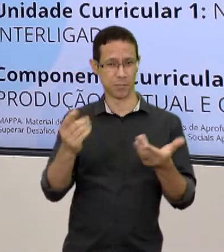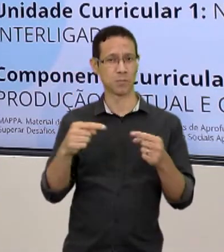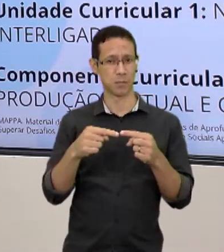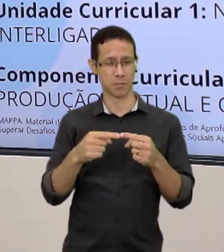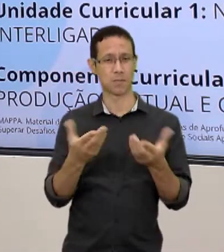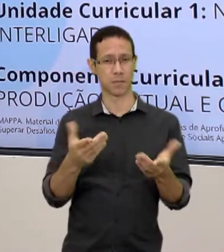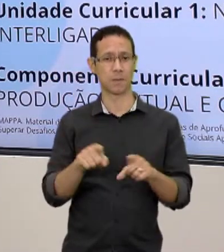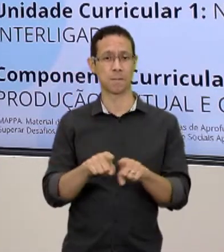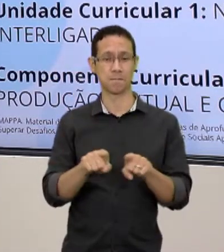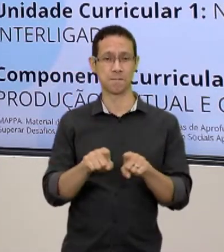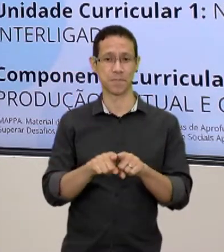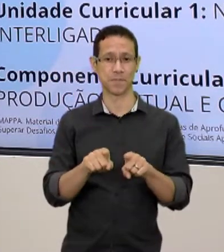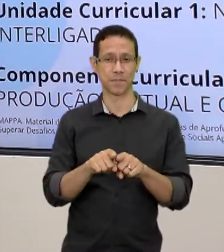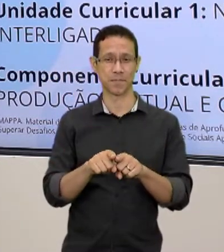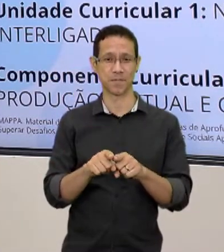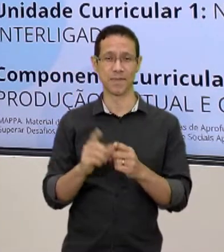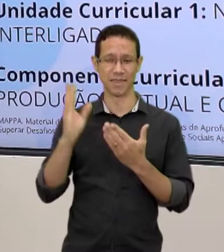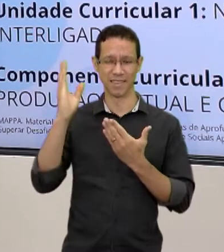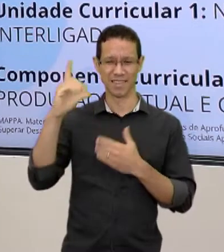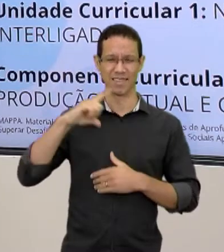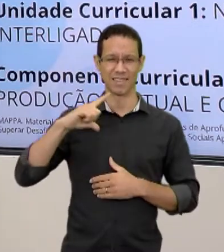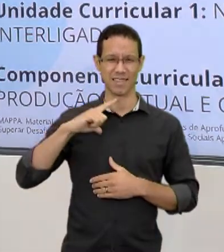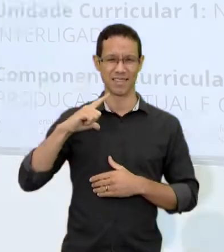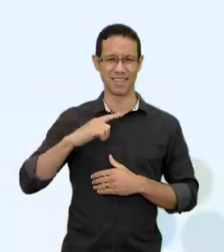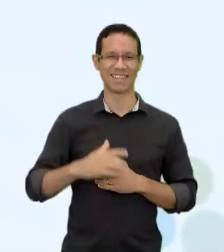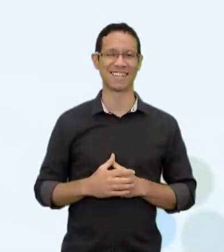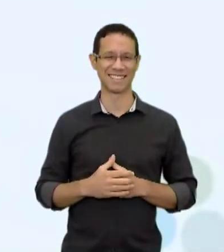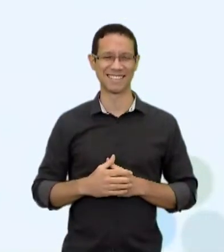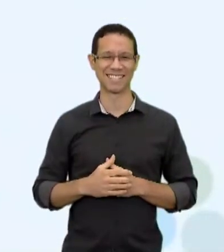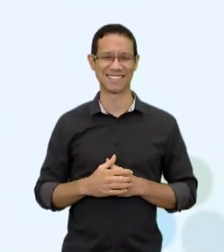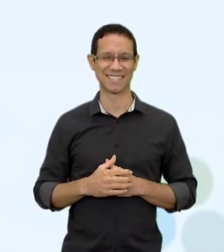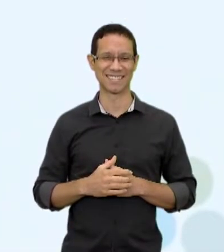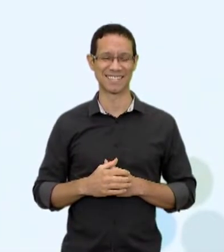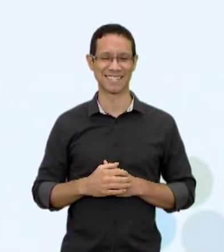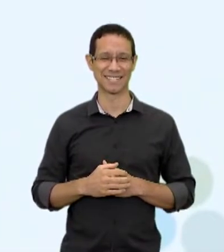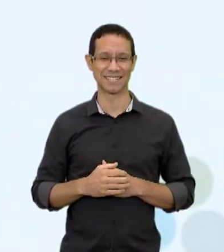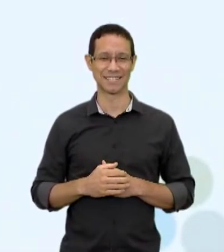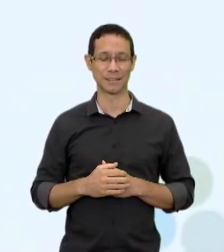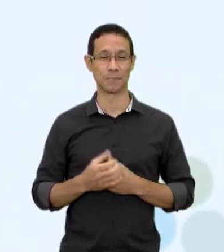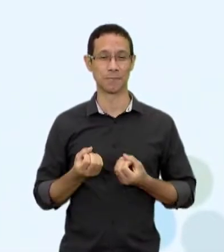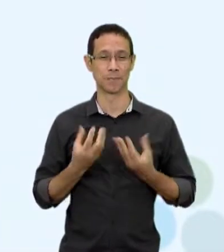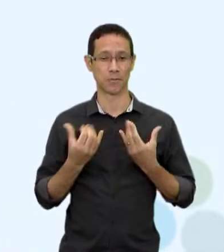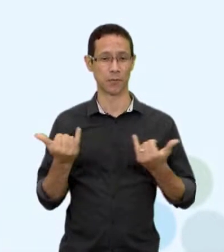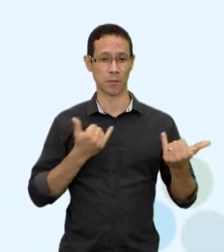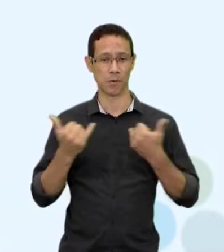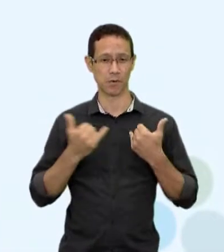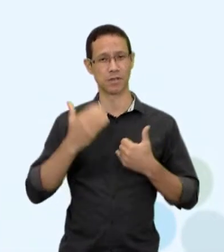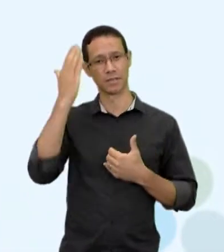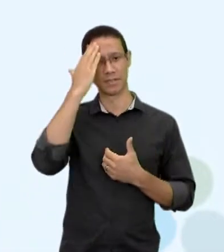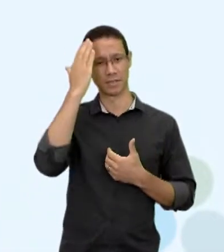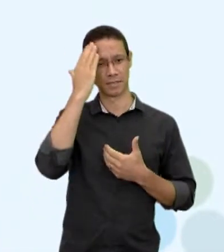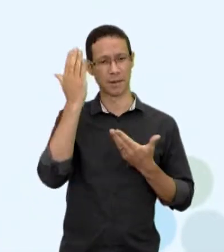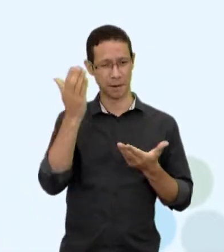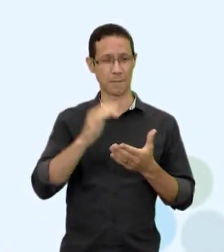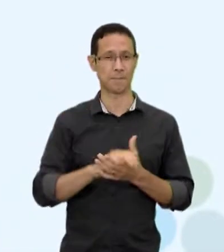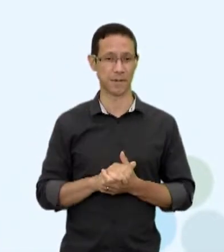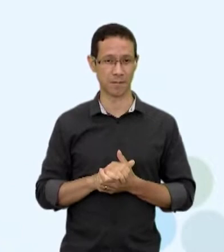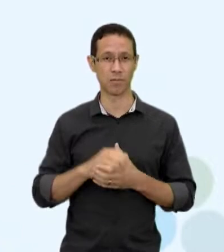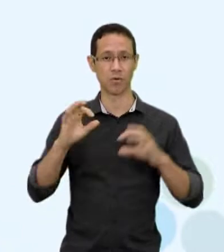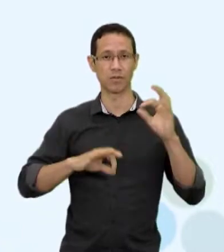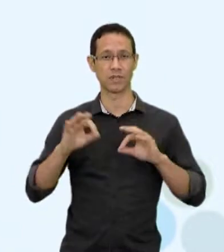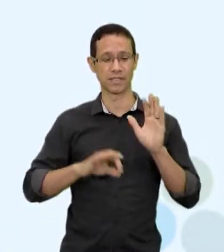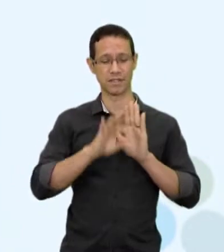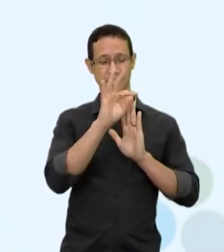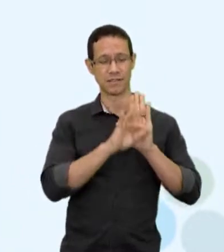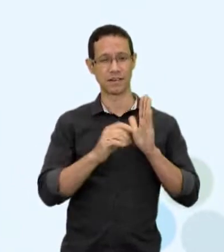ok? Então aí na lousa para vocês, ou na TV, algumas informações que vocês já sabem, né? Então, oficina de